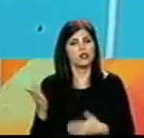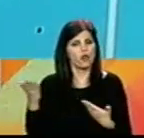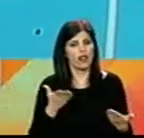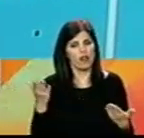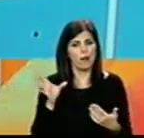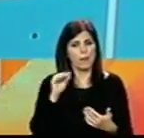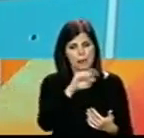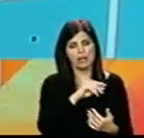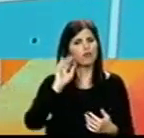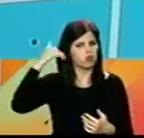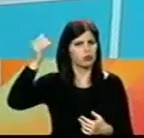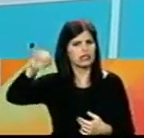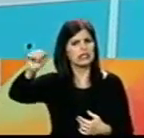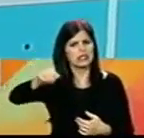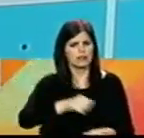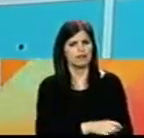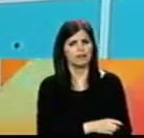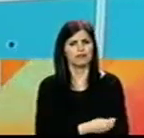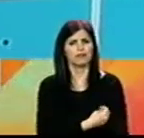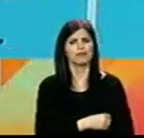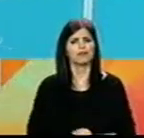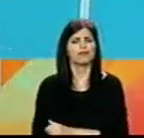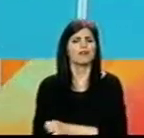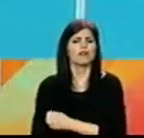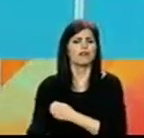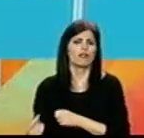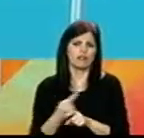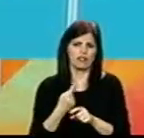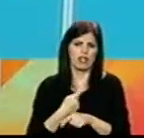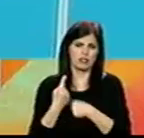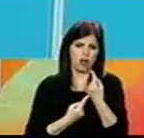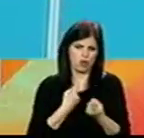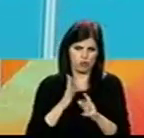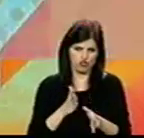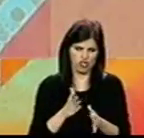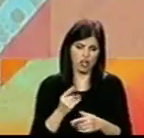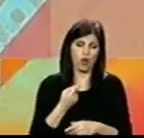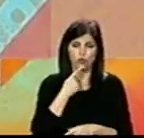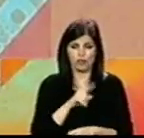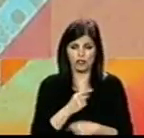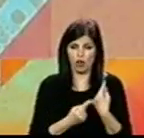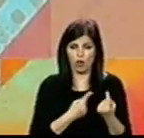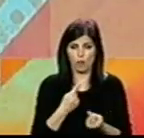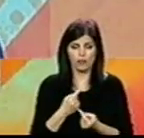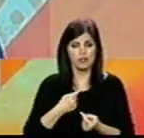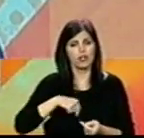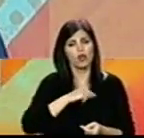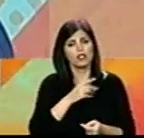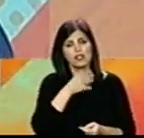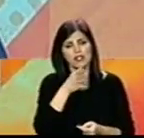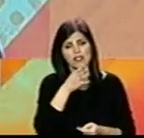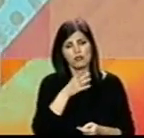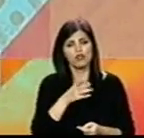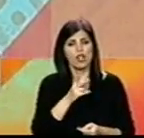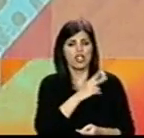no futuro? Sim, haverá iniciativas que nós já começámos, já fizemos algumas e vamos repetir. Agora quisemos. Nós chamamos Chefes a Lemos porque não